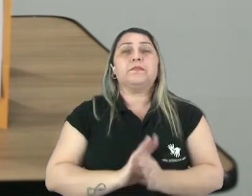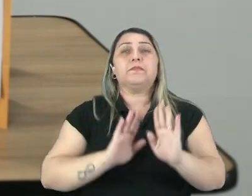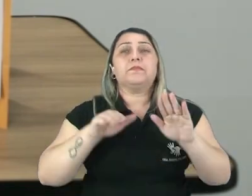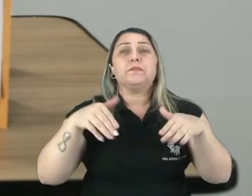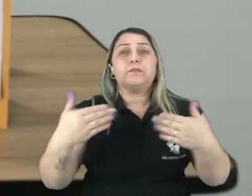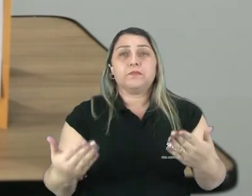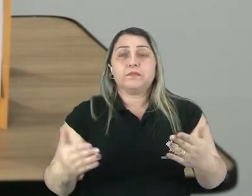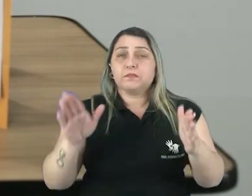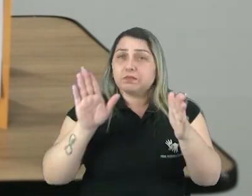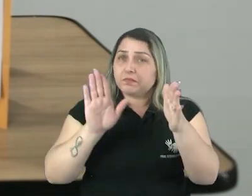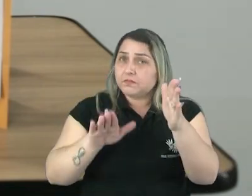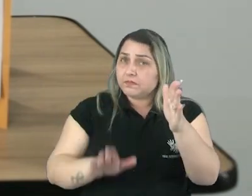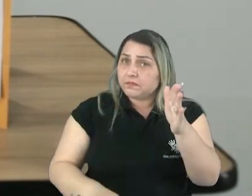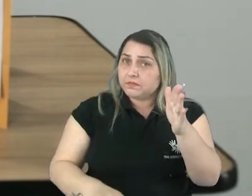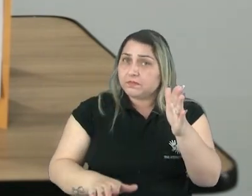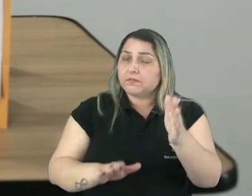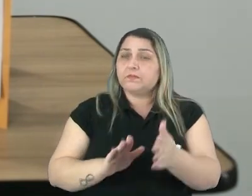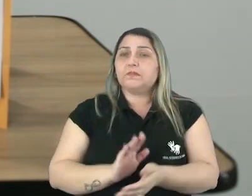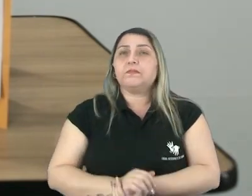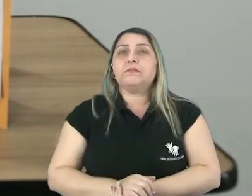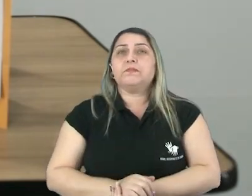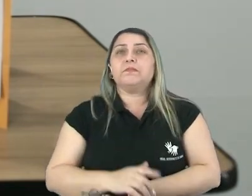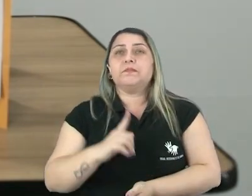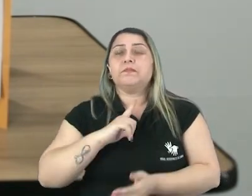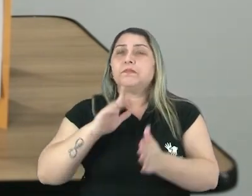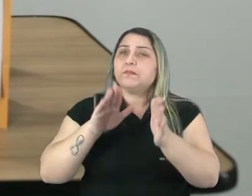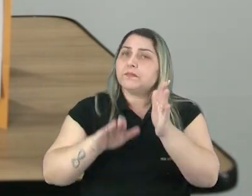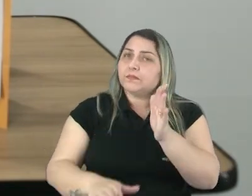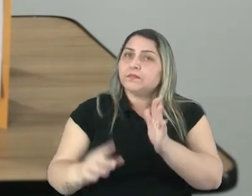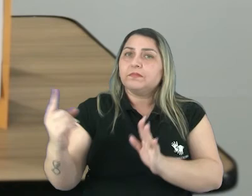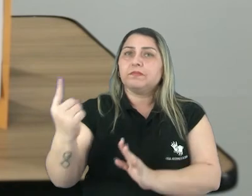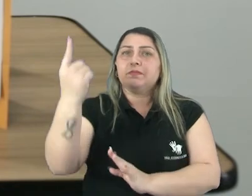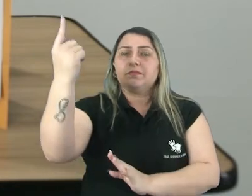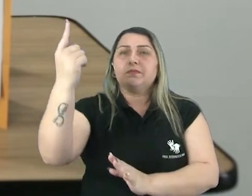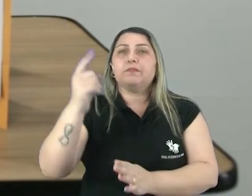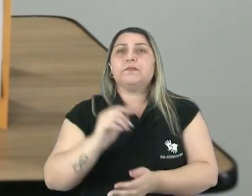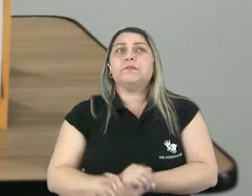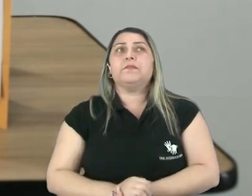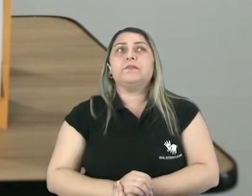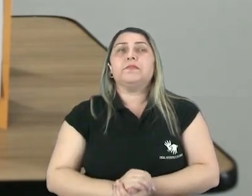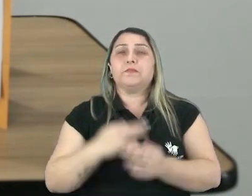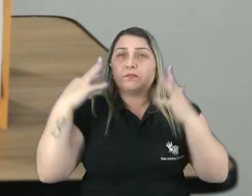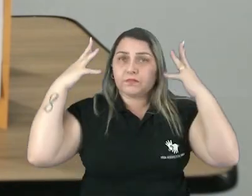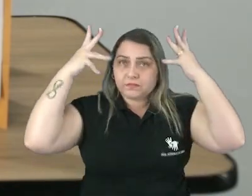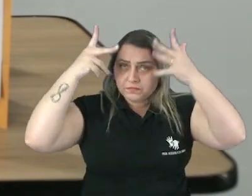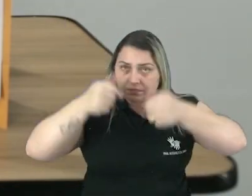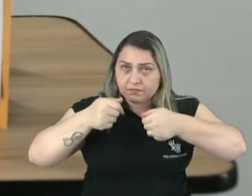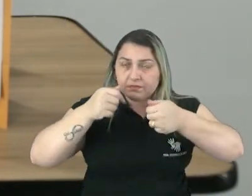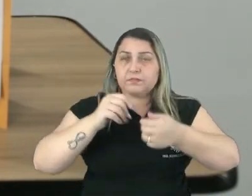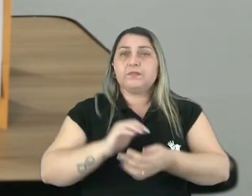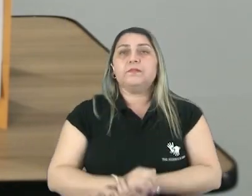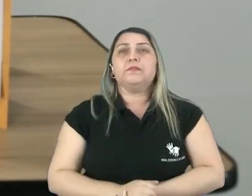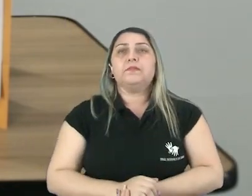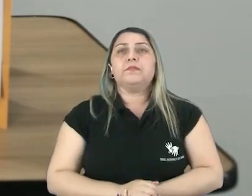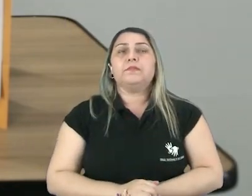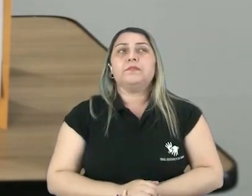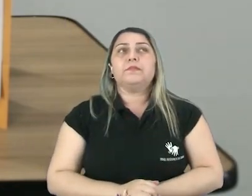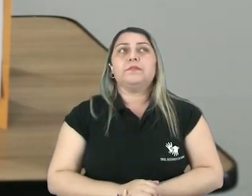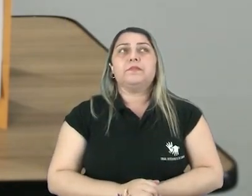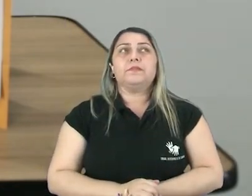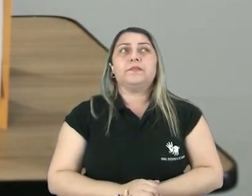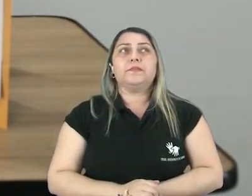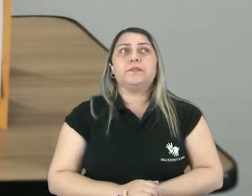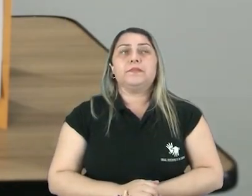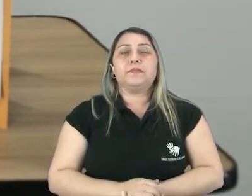Qual é destes o menor? Qual que tem a menor altura? É o leão, isso mesmo. O leão